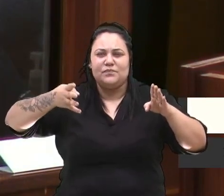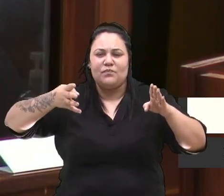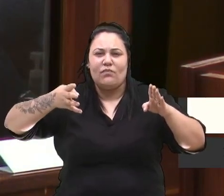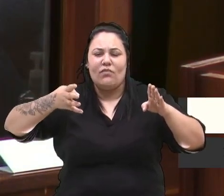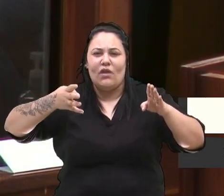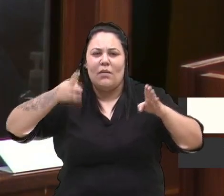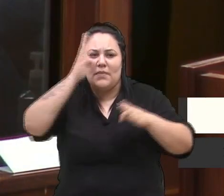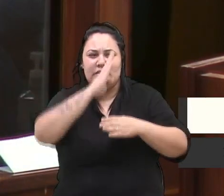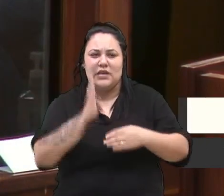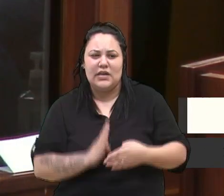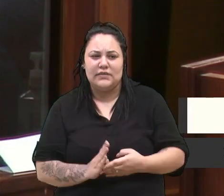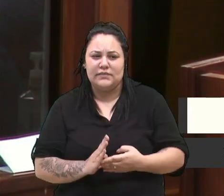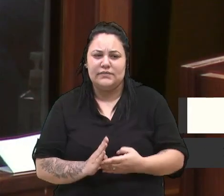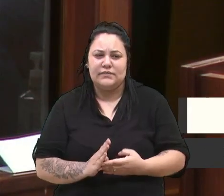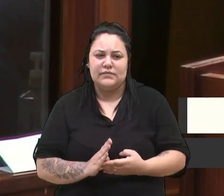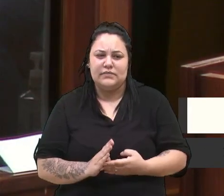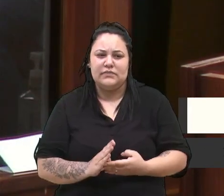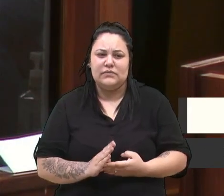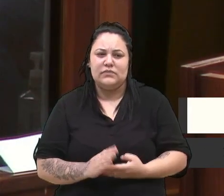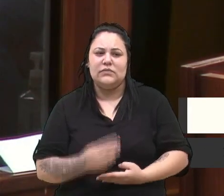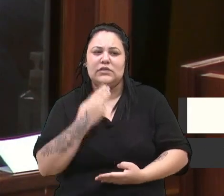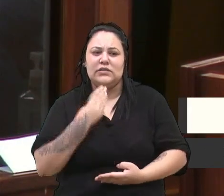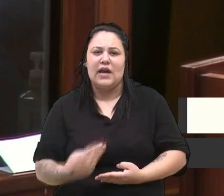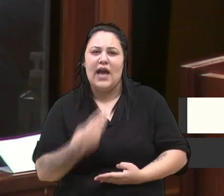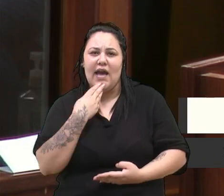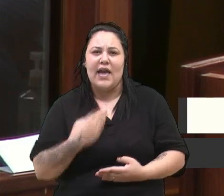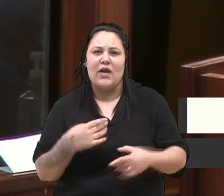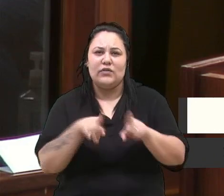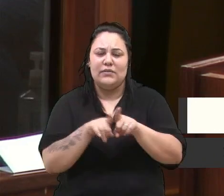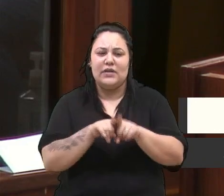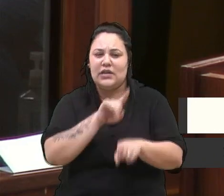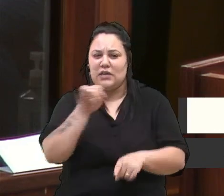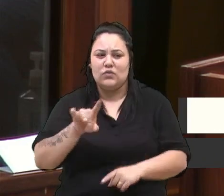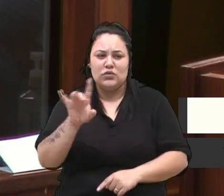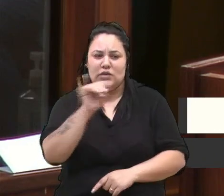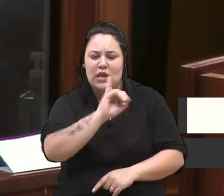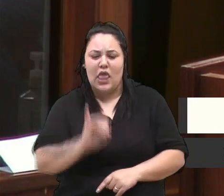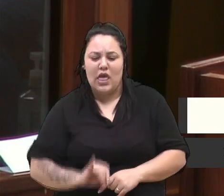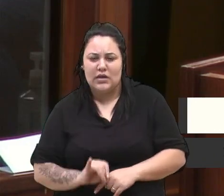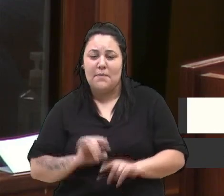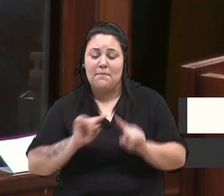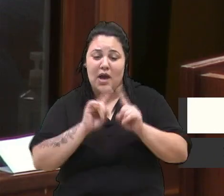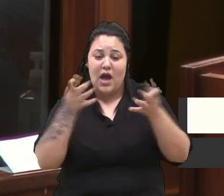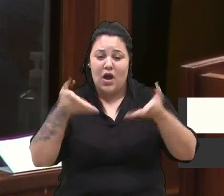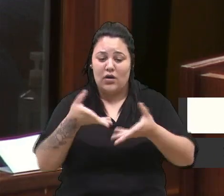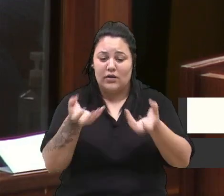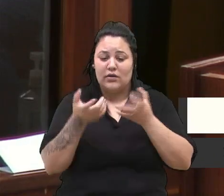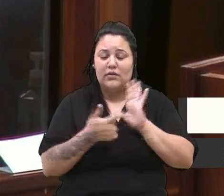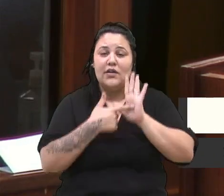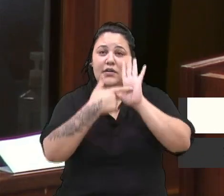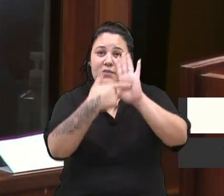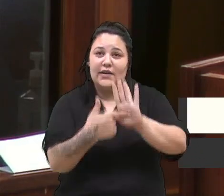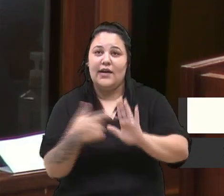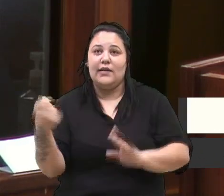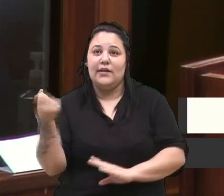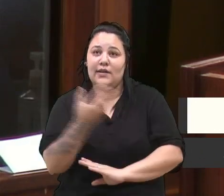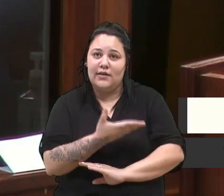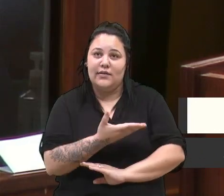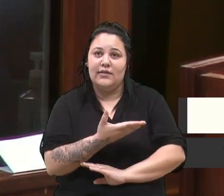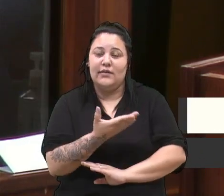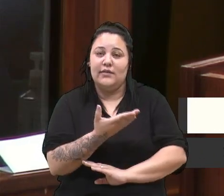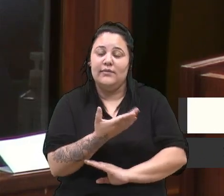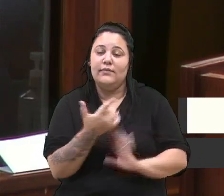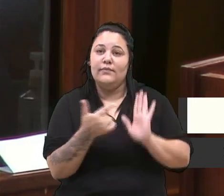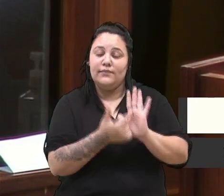italianas. Mas, enfim, eu venho aqui trazer uma solução nova que chegou agora e é a minha obrigação trazer para os nossos